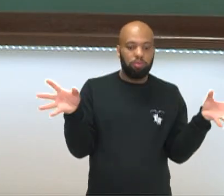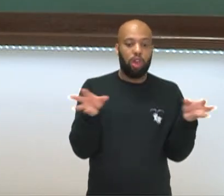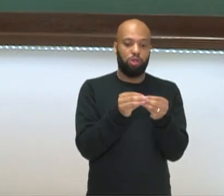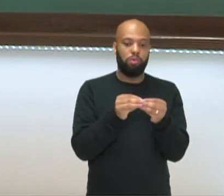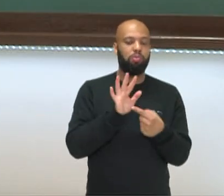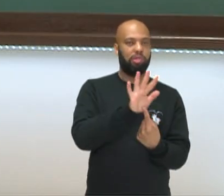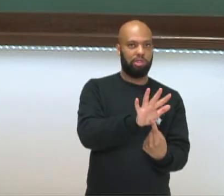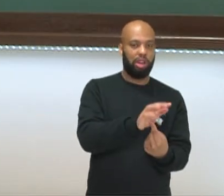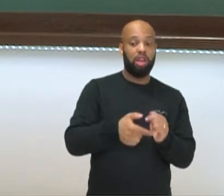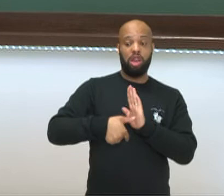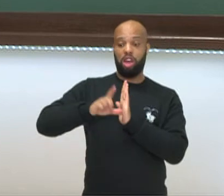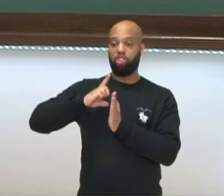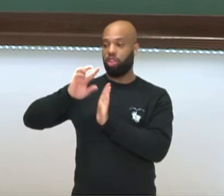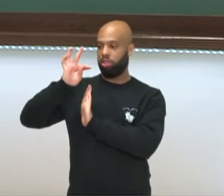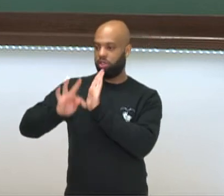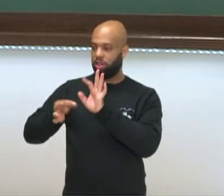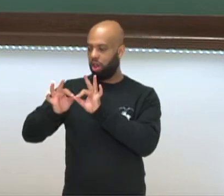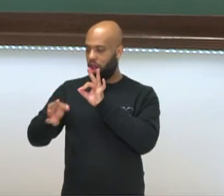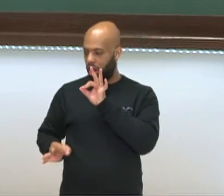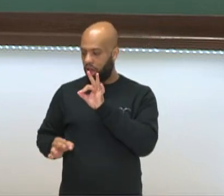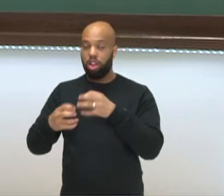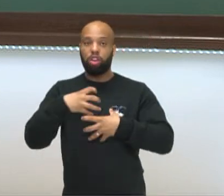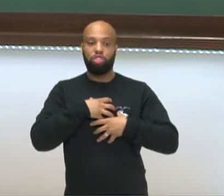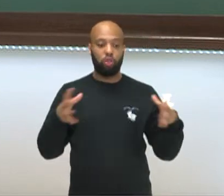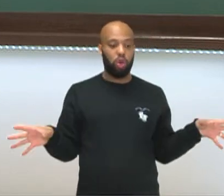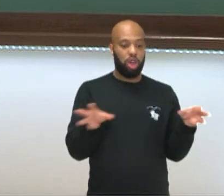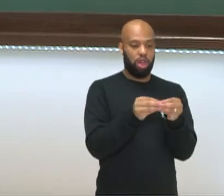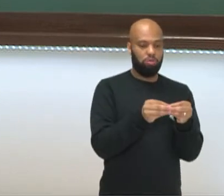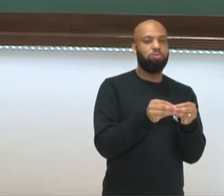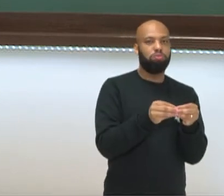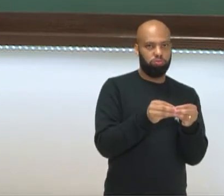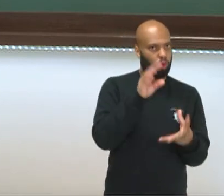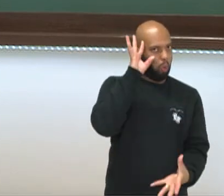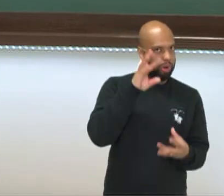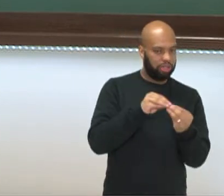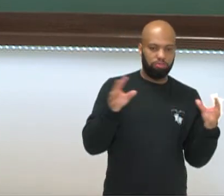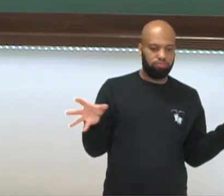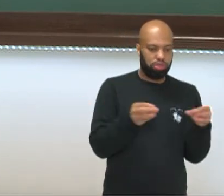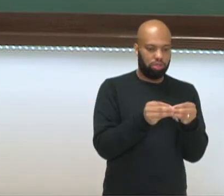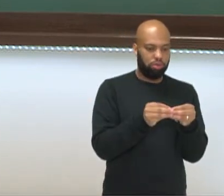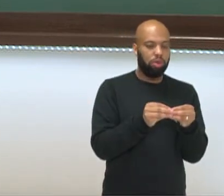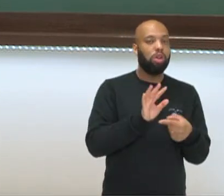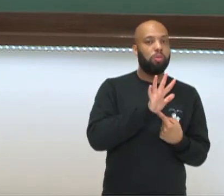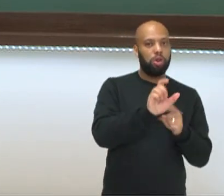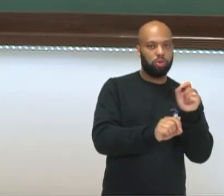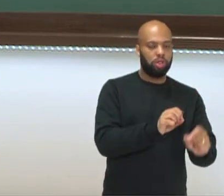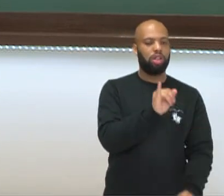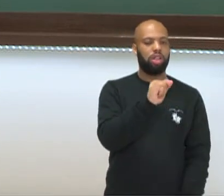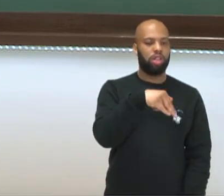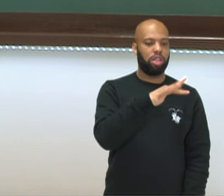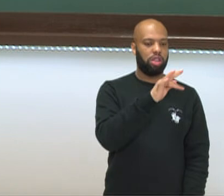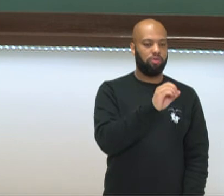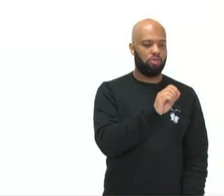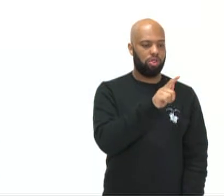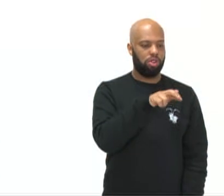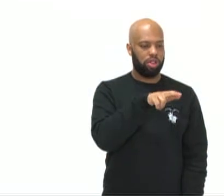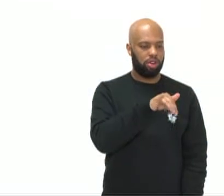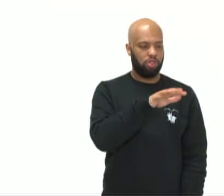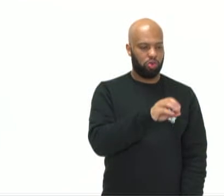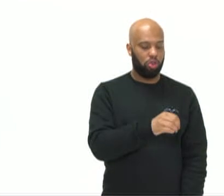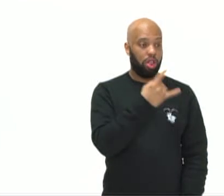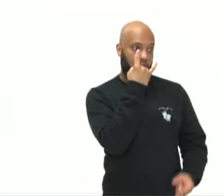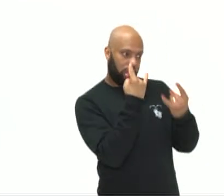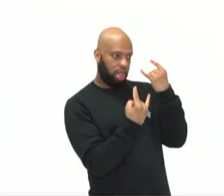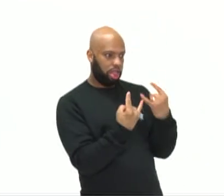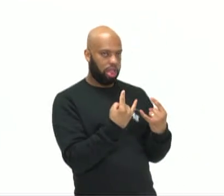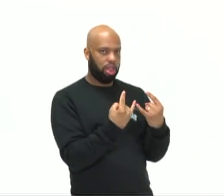texto maior e aí, como forma de resumir, de sintetizar, aparece o infográfico, de forma atraente, pois são visuais